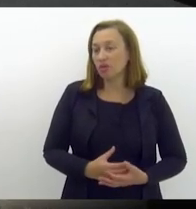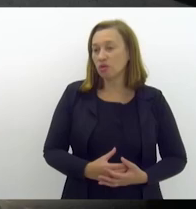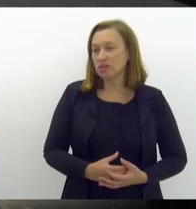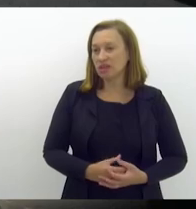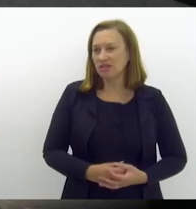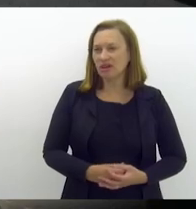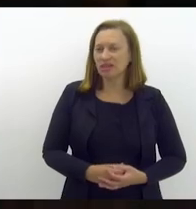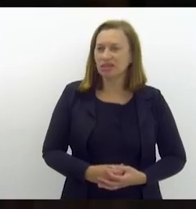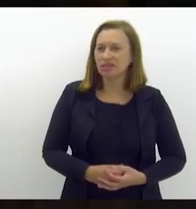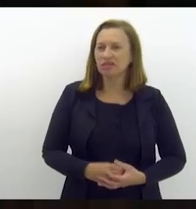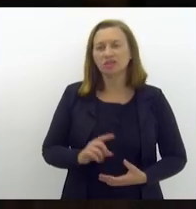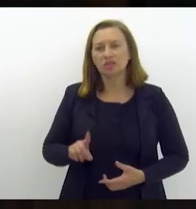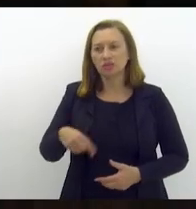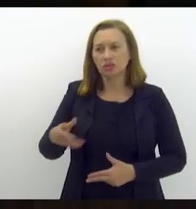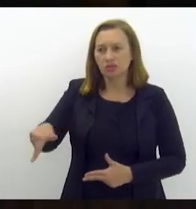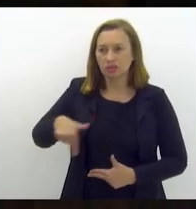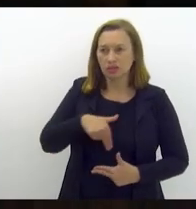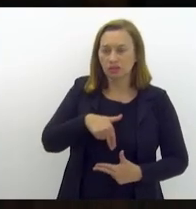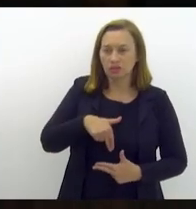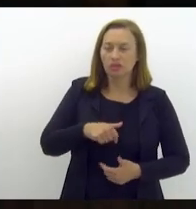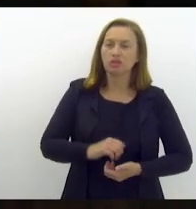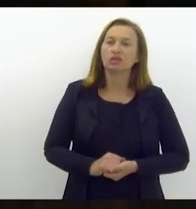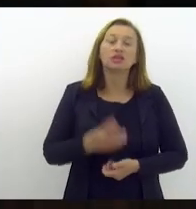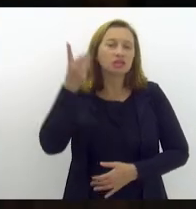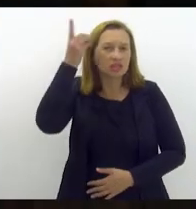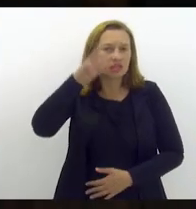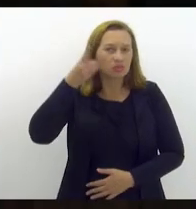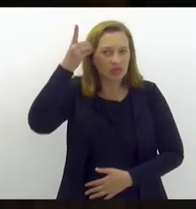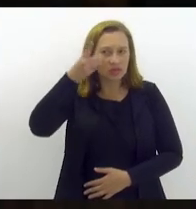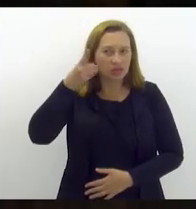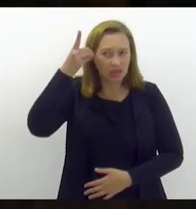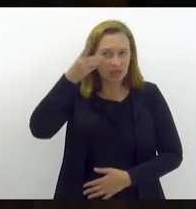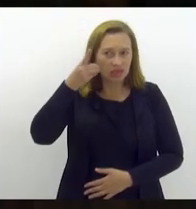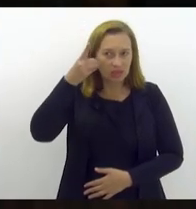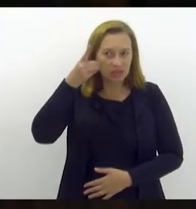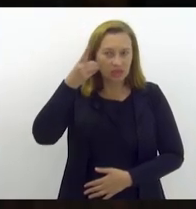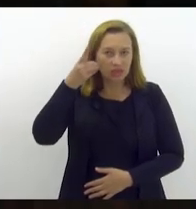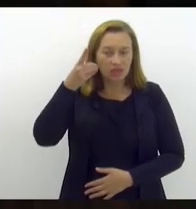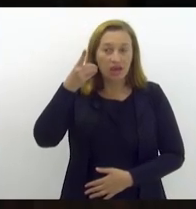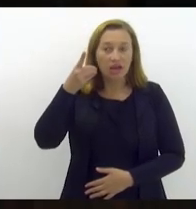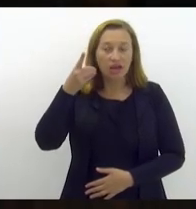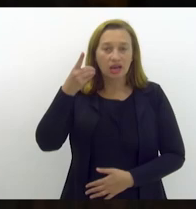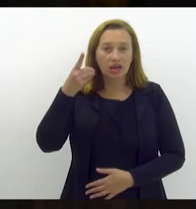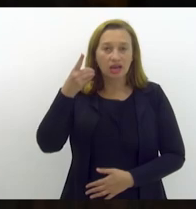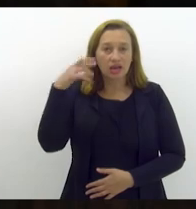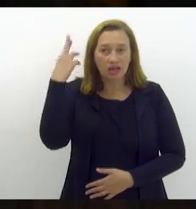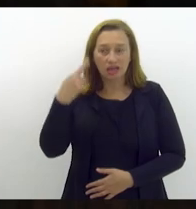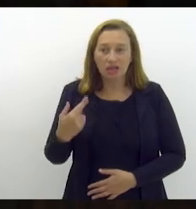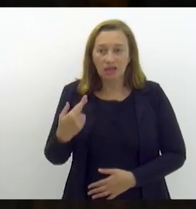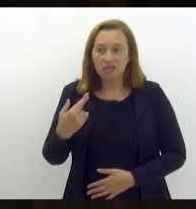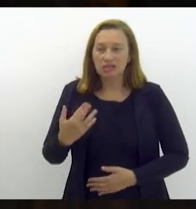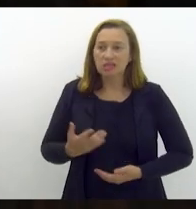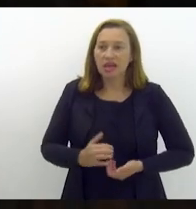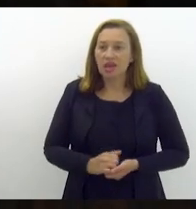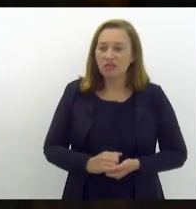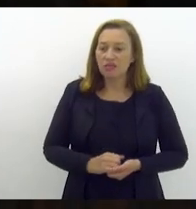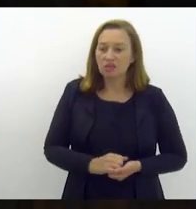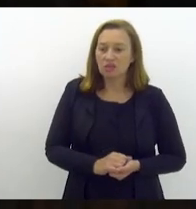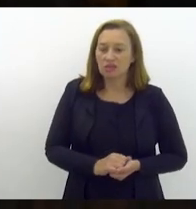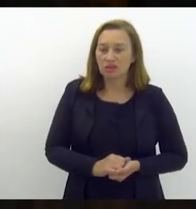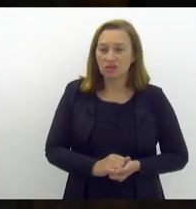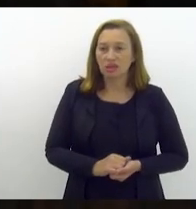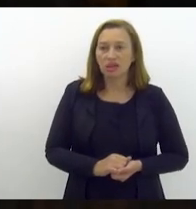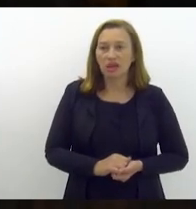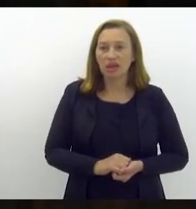A próxima oradora inscrita é a deputada Renata Souza. Vossa Excelência dispõe de